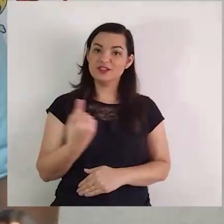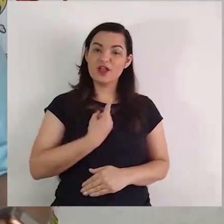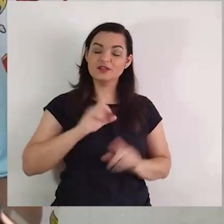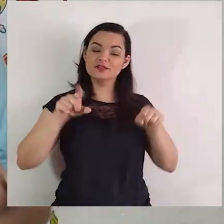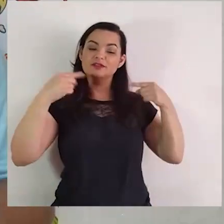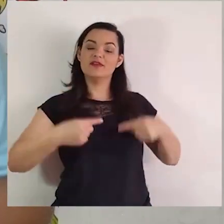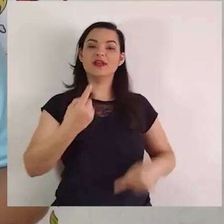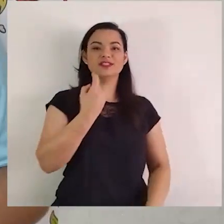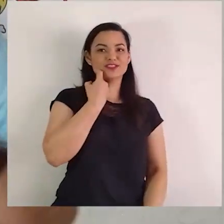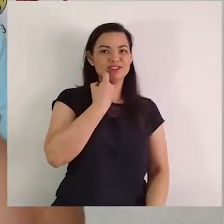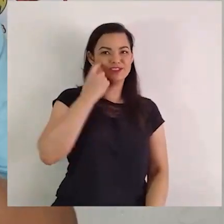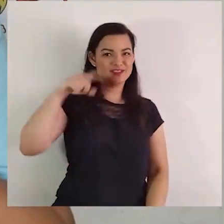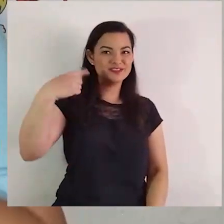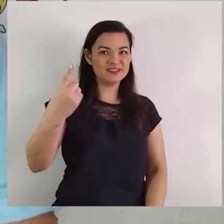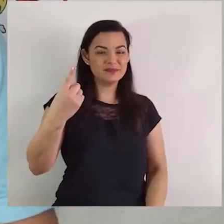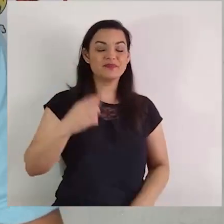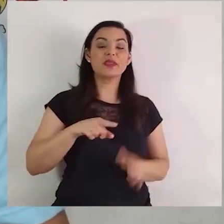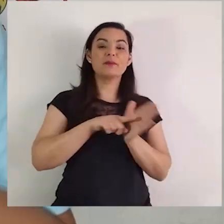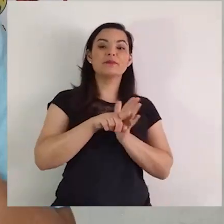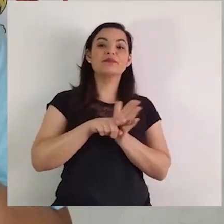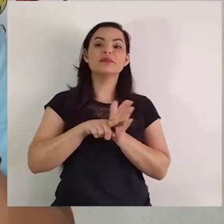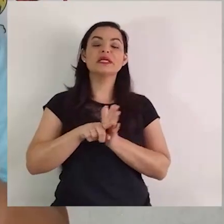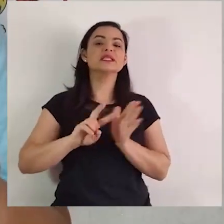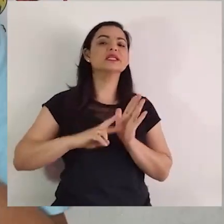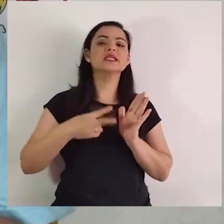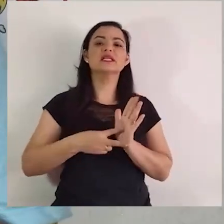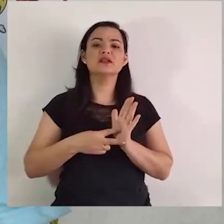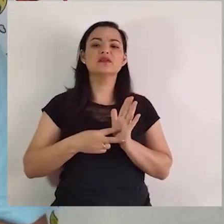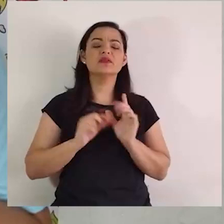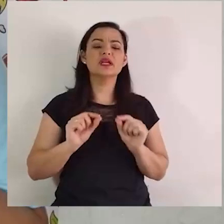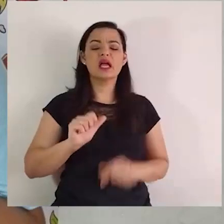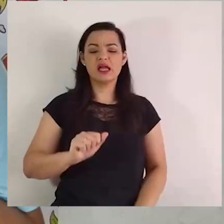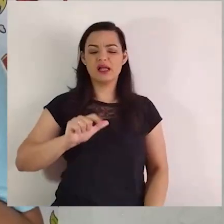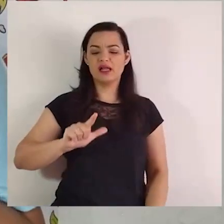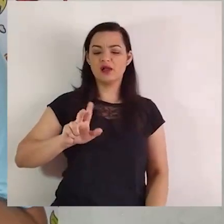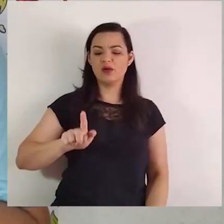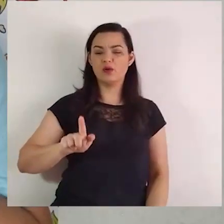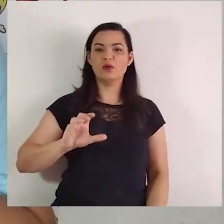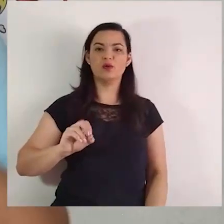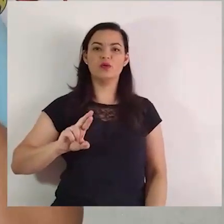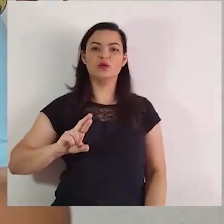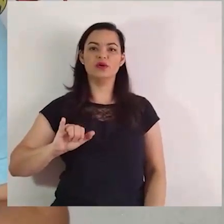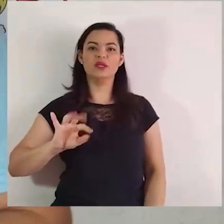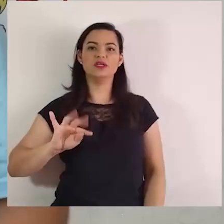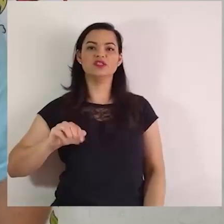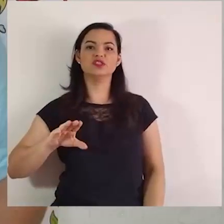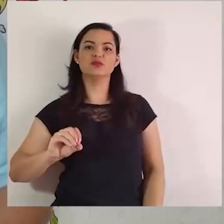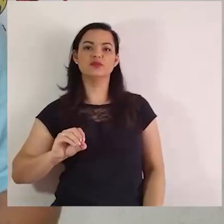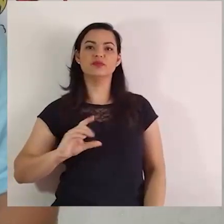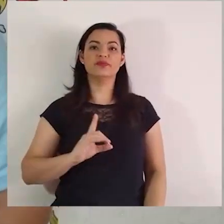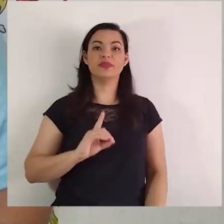nos ajudar no desafio da sexta-feira. Pesquisar o que significa algoritmo de